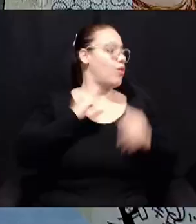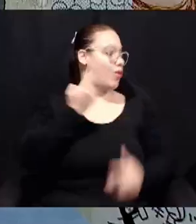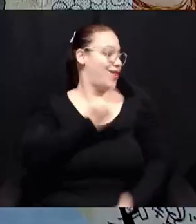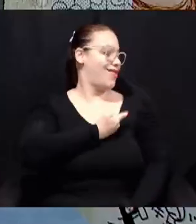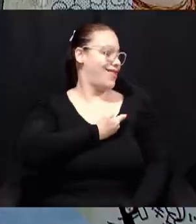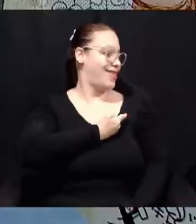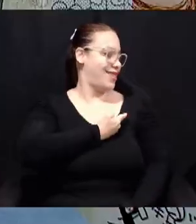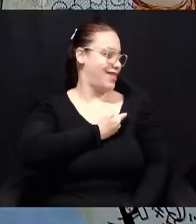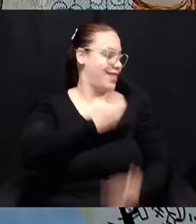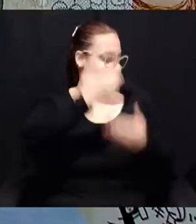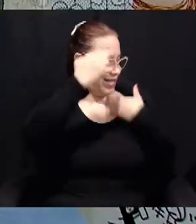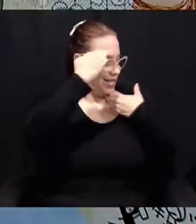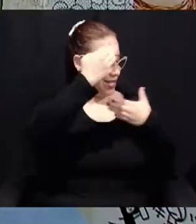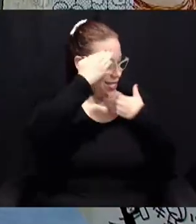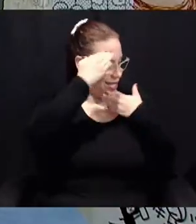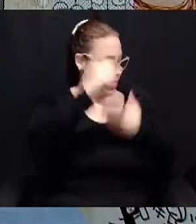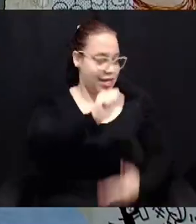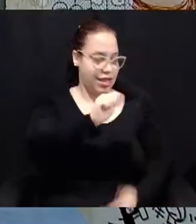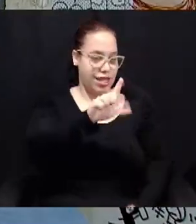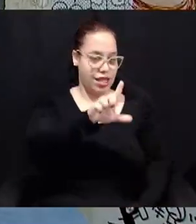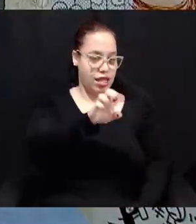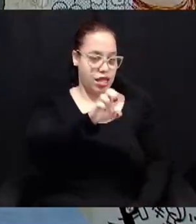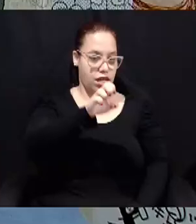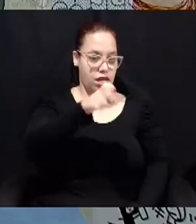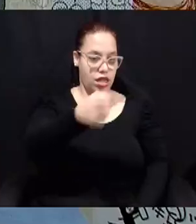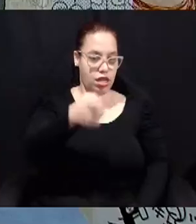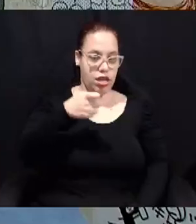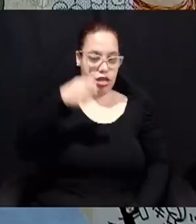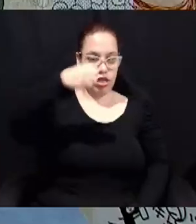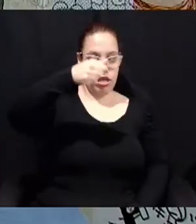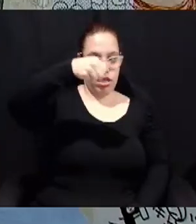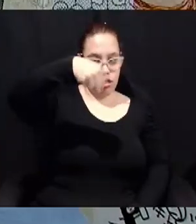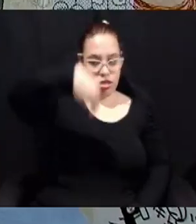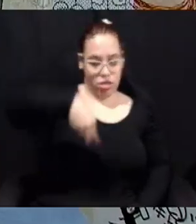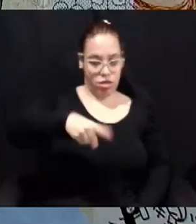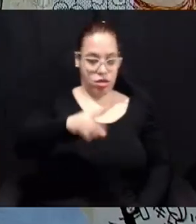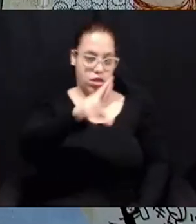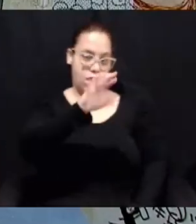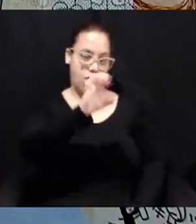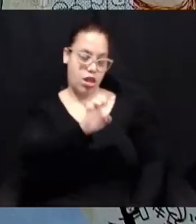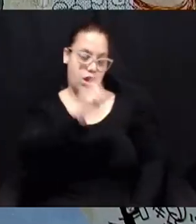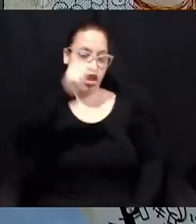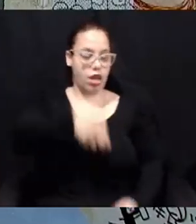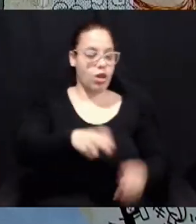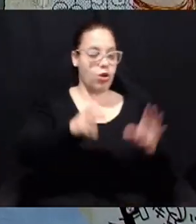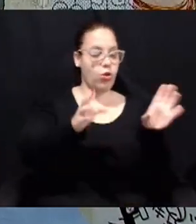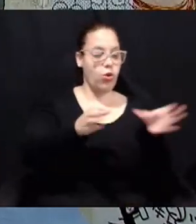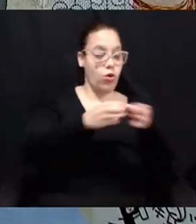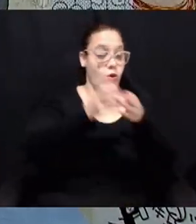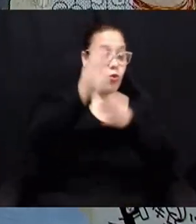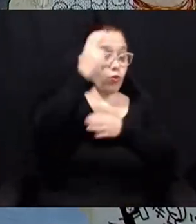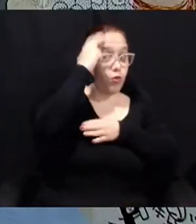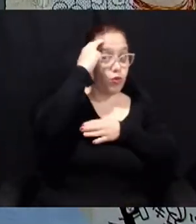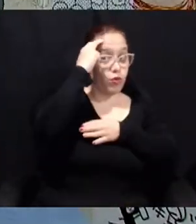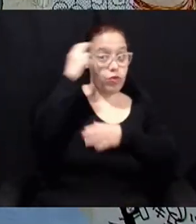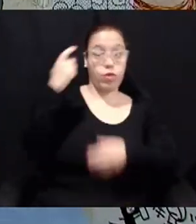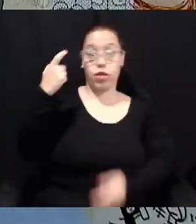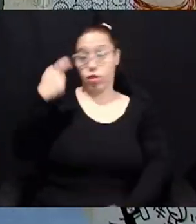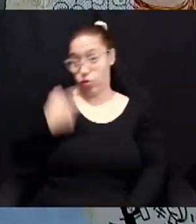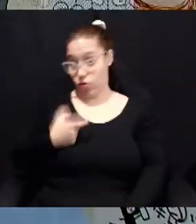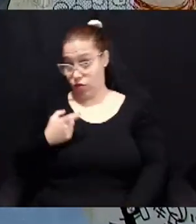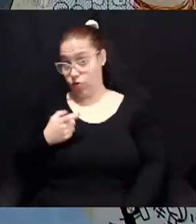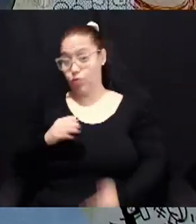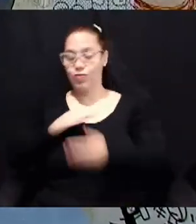Muito obrigada, Alexandre, por receber a gente aqui no Conexão. Olá, tudo bem, pessoal? Aqui é o Alexandre Schettini, muito prazer estar